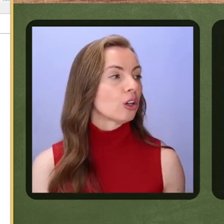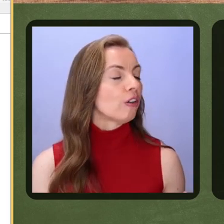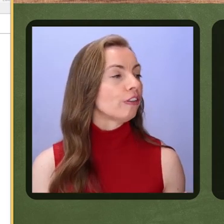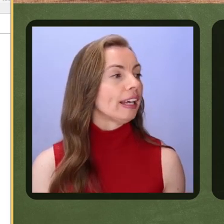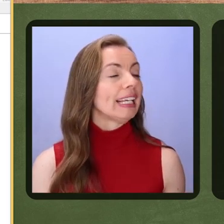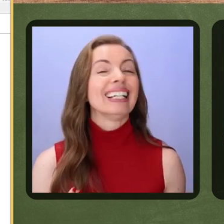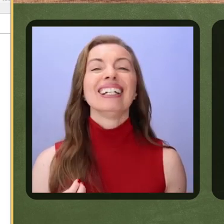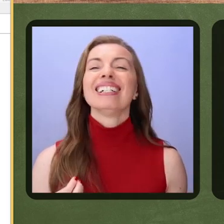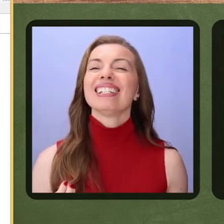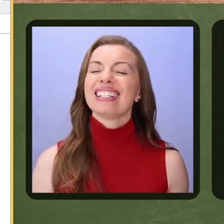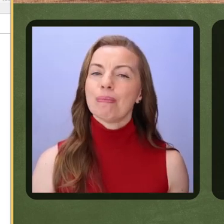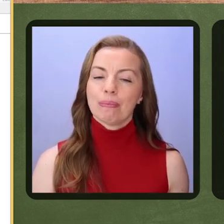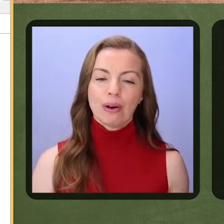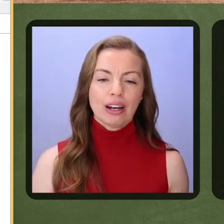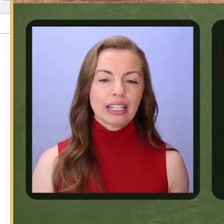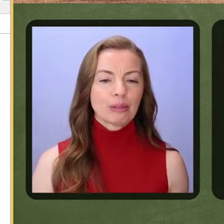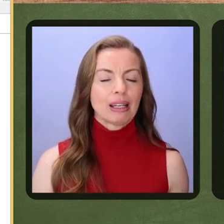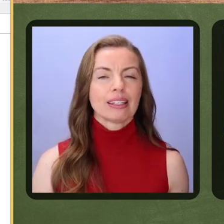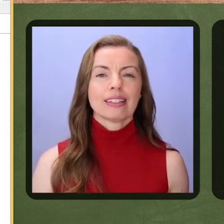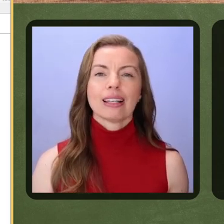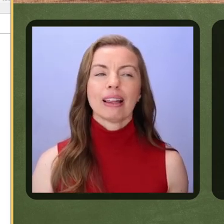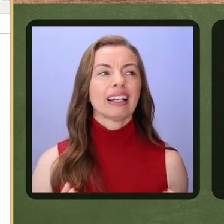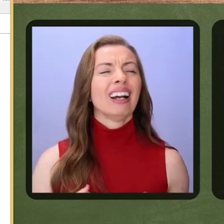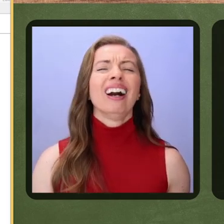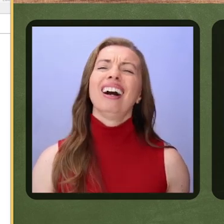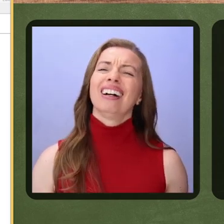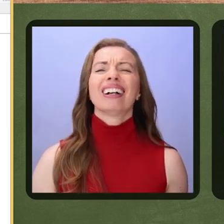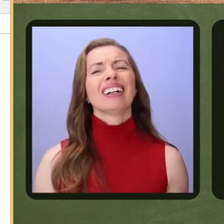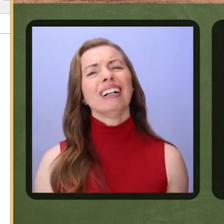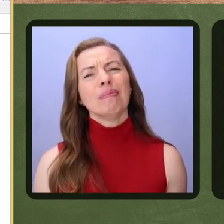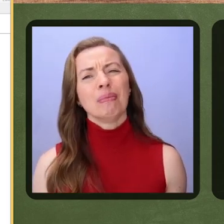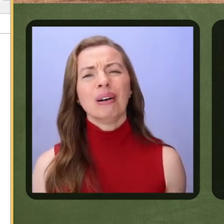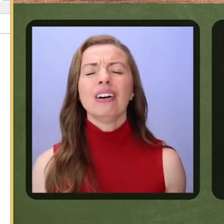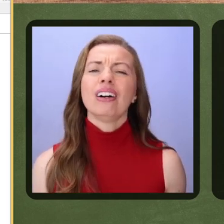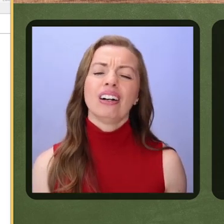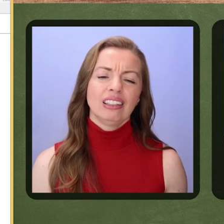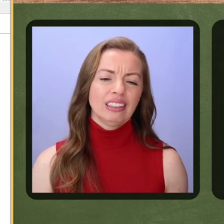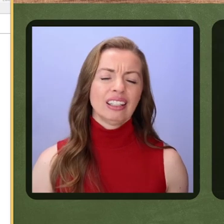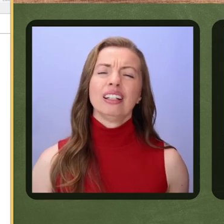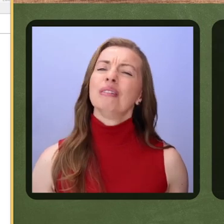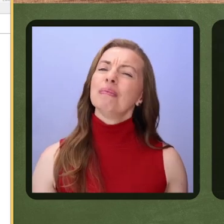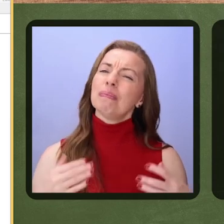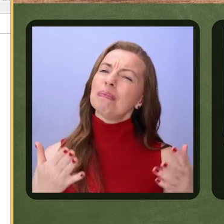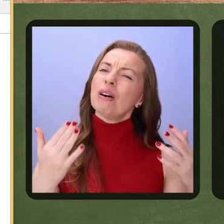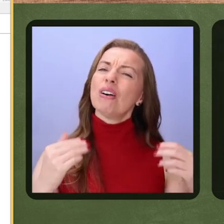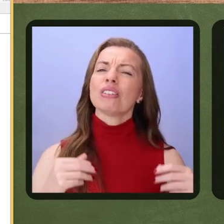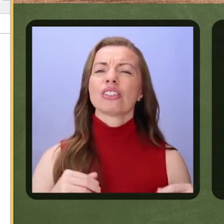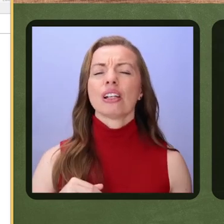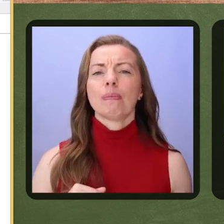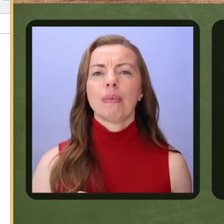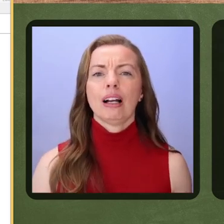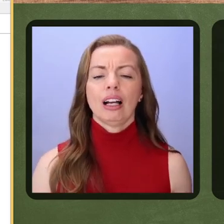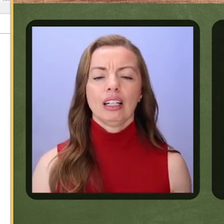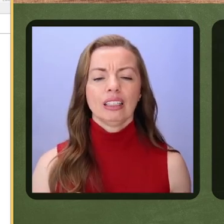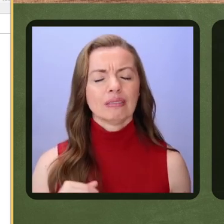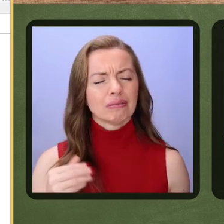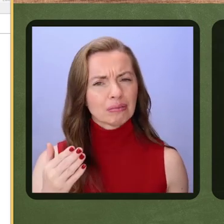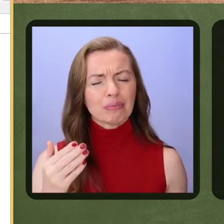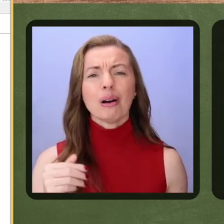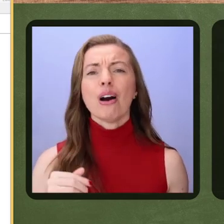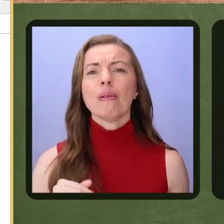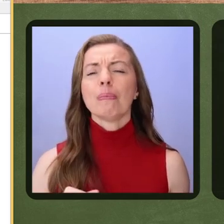interjections that convey disappointment, something like, oh, come on, poxa